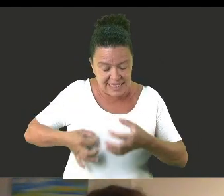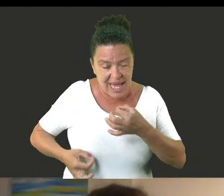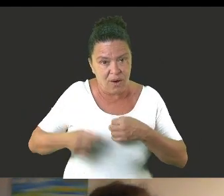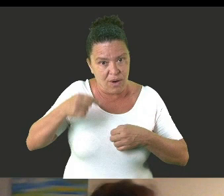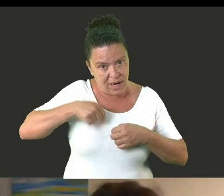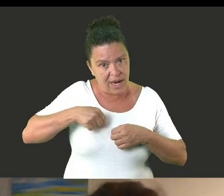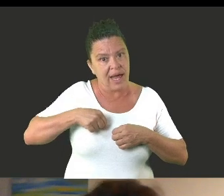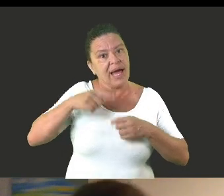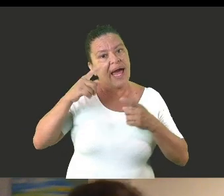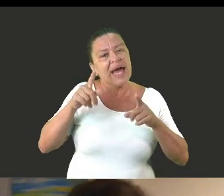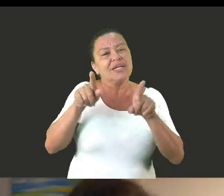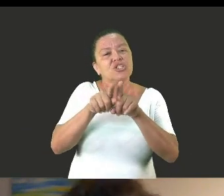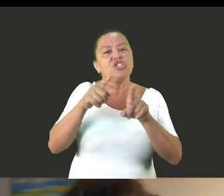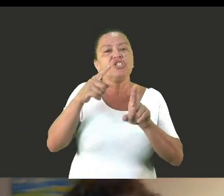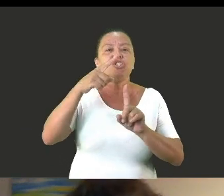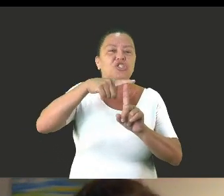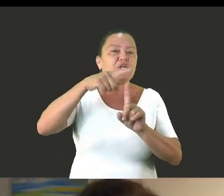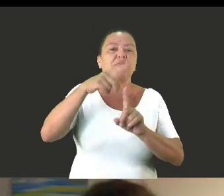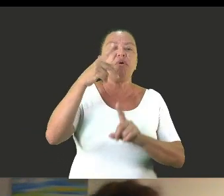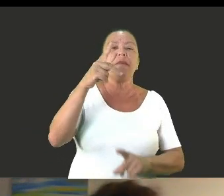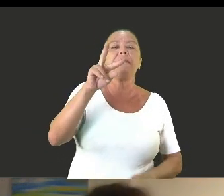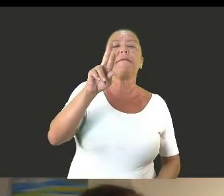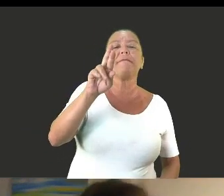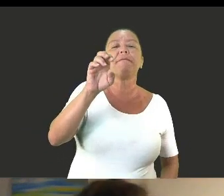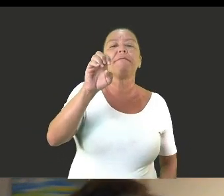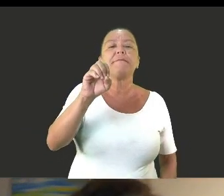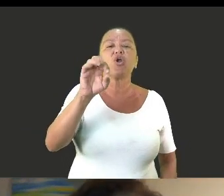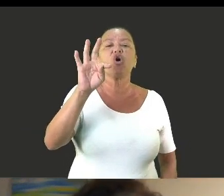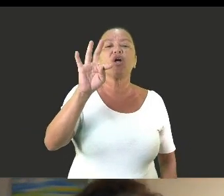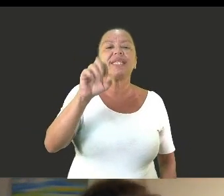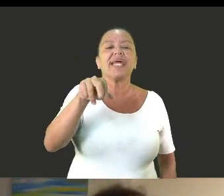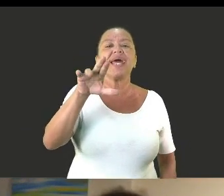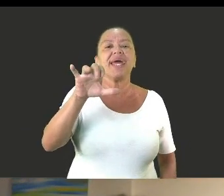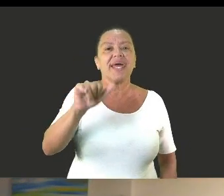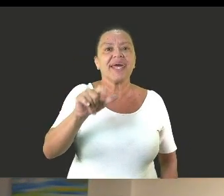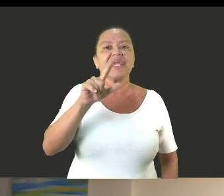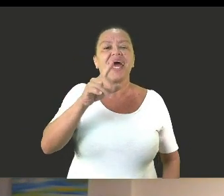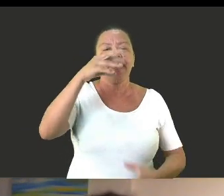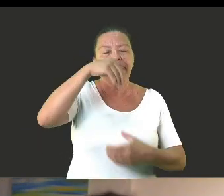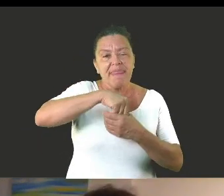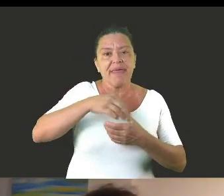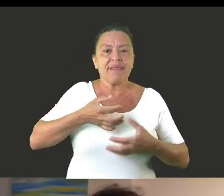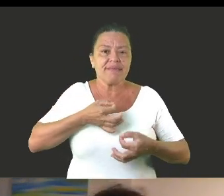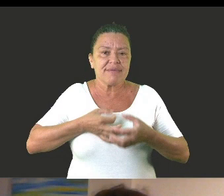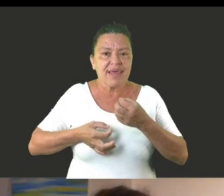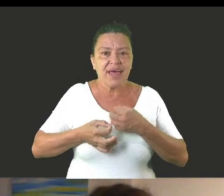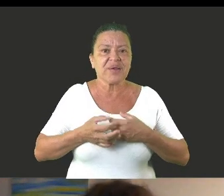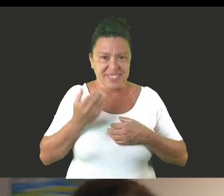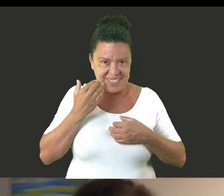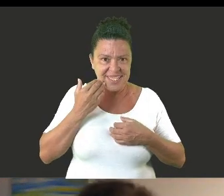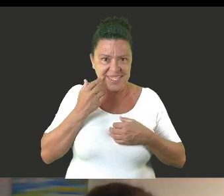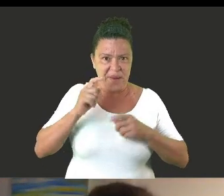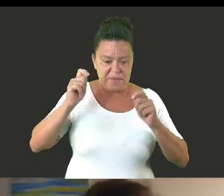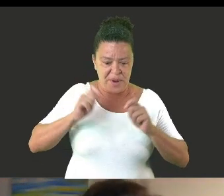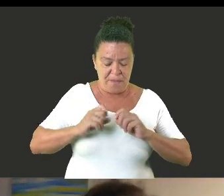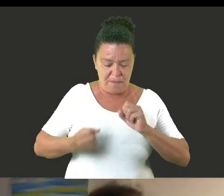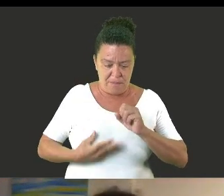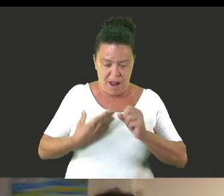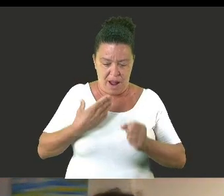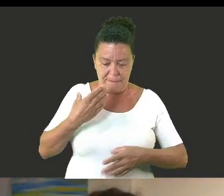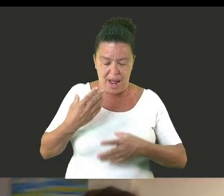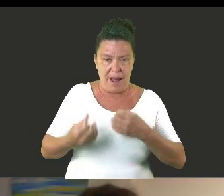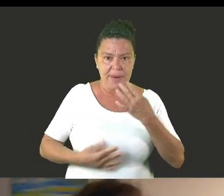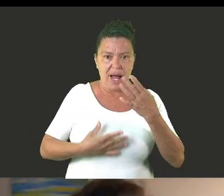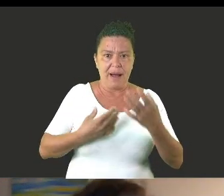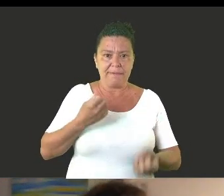sejam feito todo o processo neuroquímico lá dentro da célula, enfim, para que ela se reproduza, para